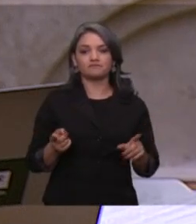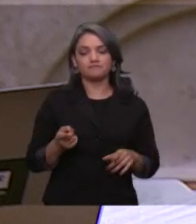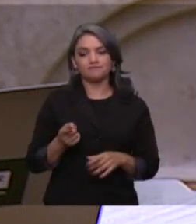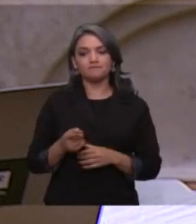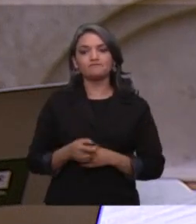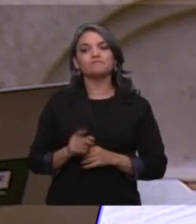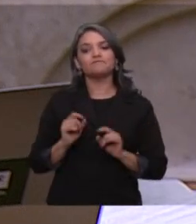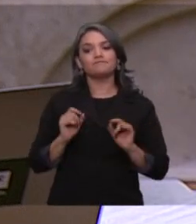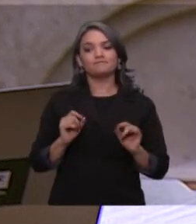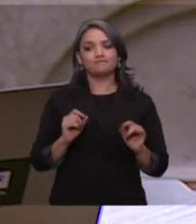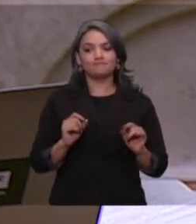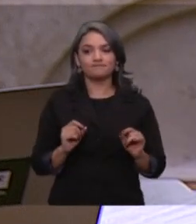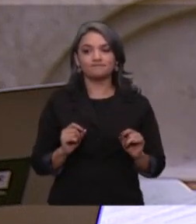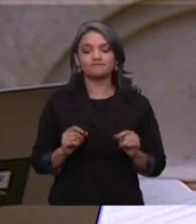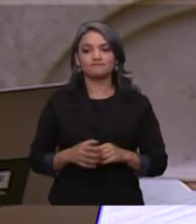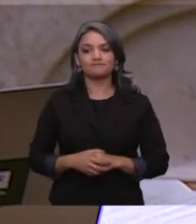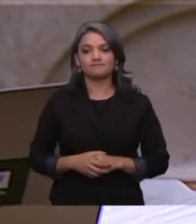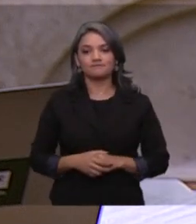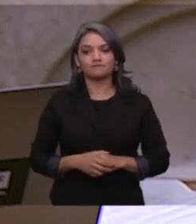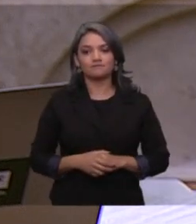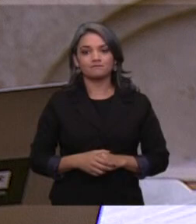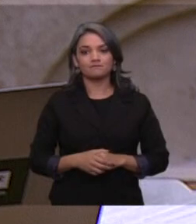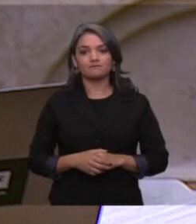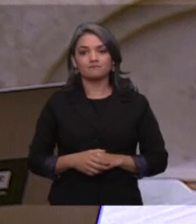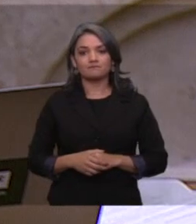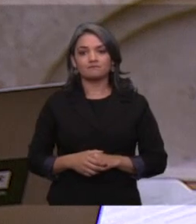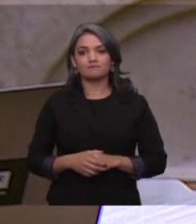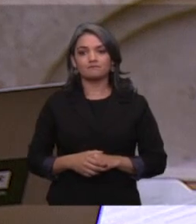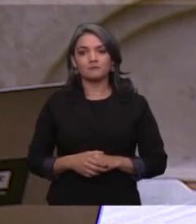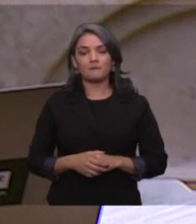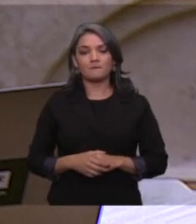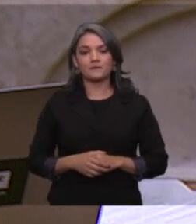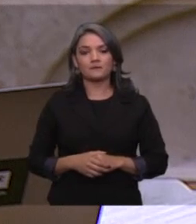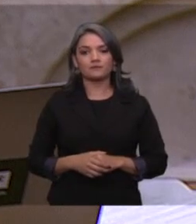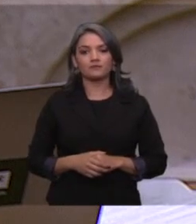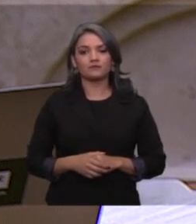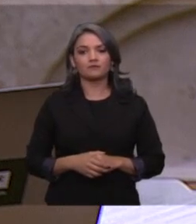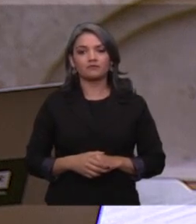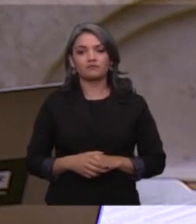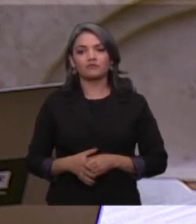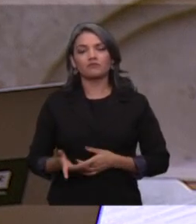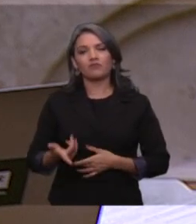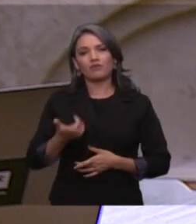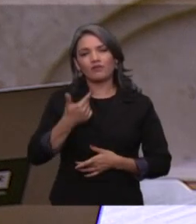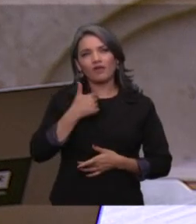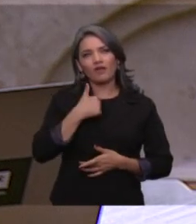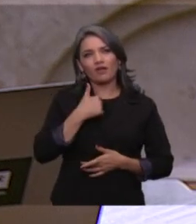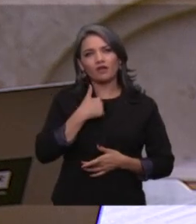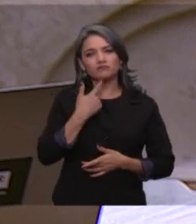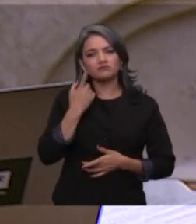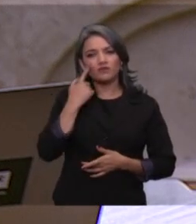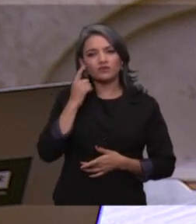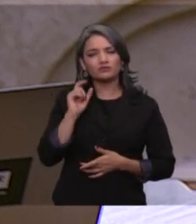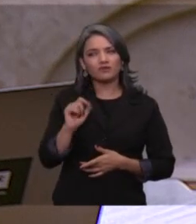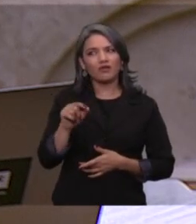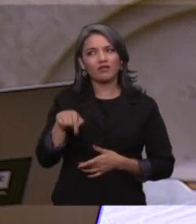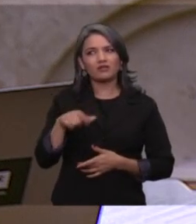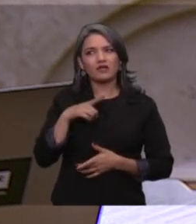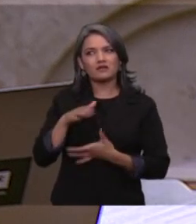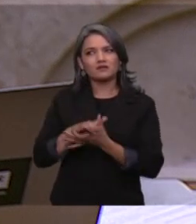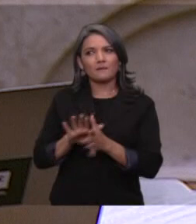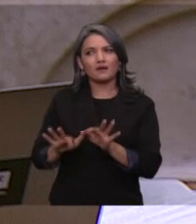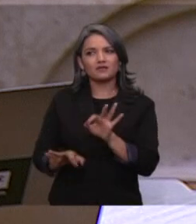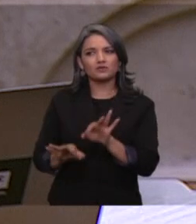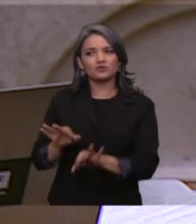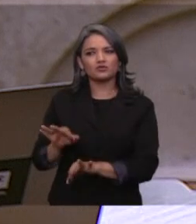e sinceramente, não me convenço que a subsistência da figura da separação judicial